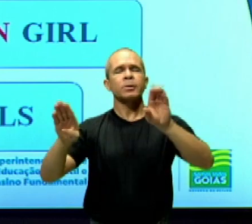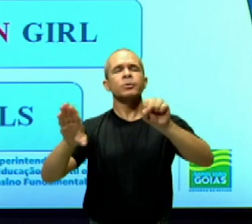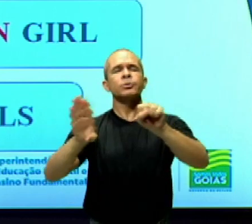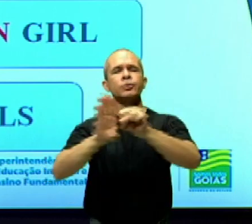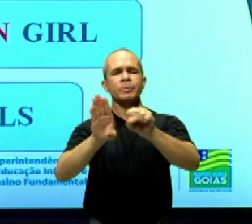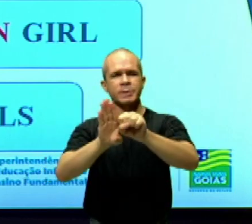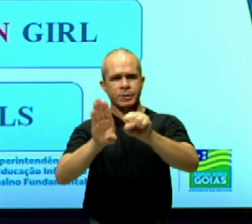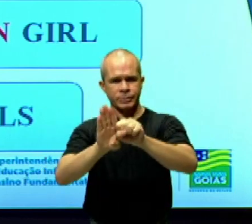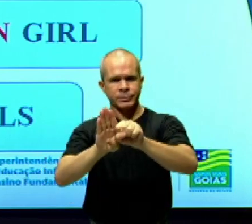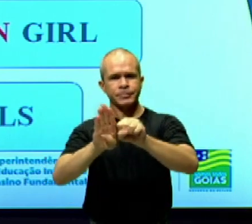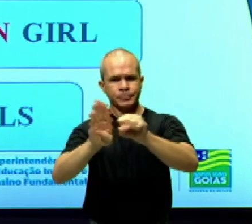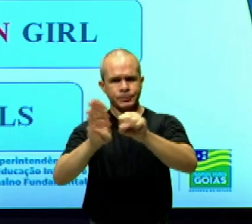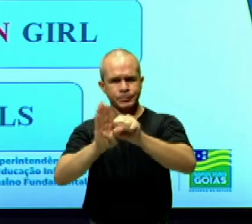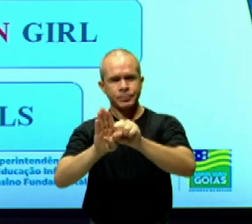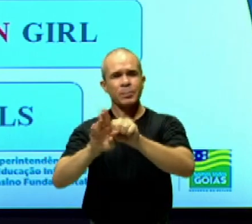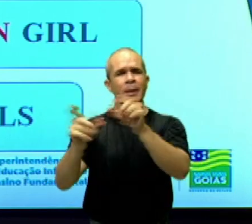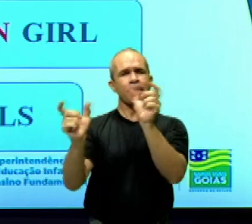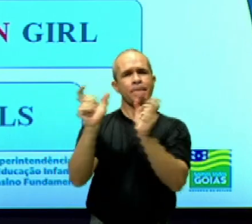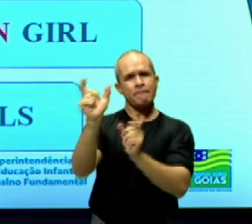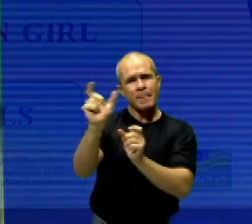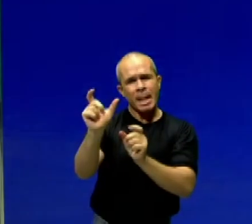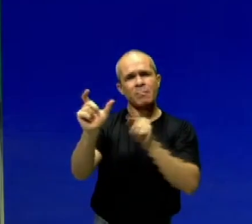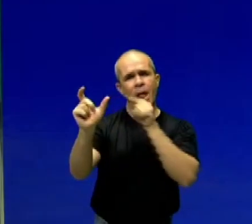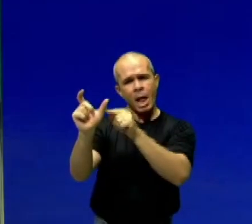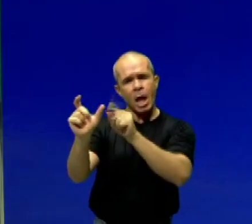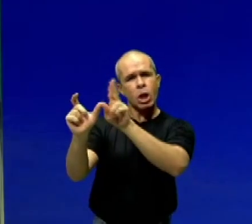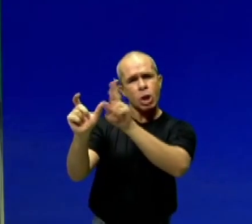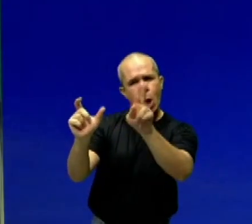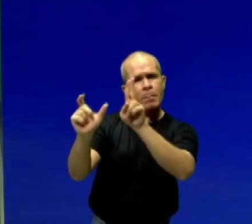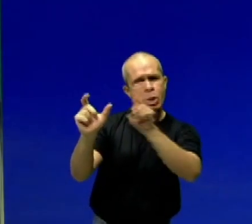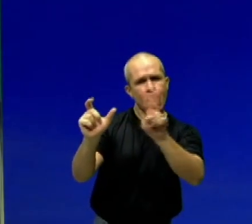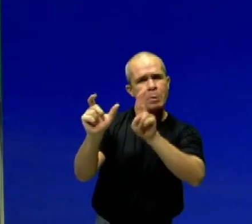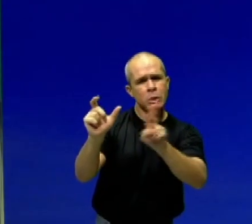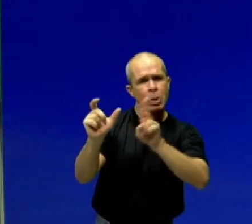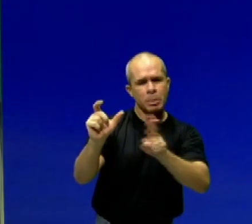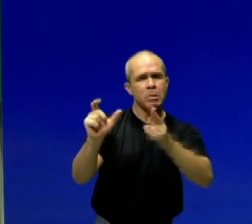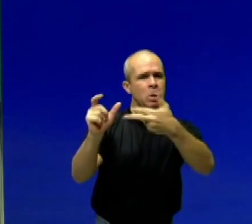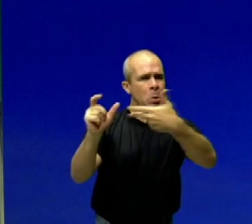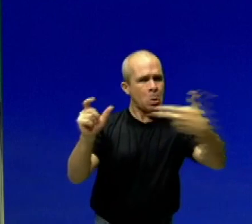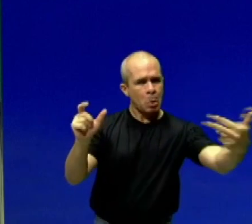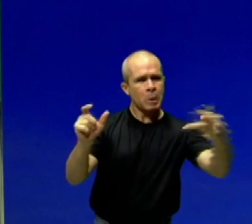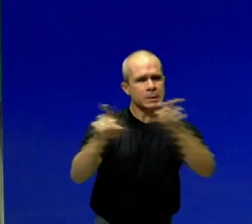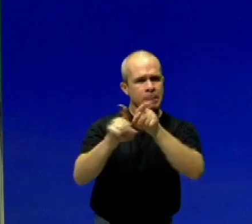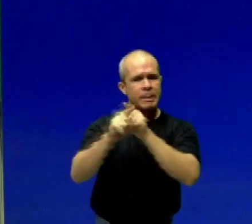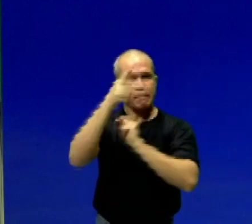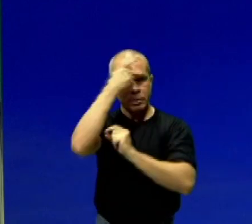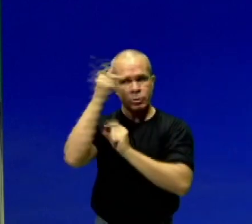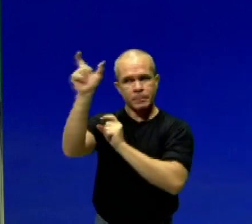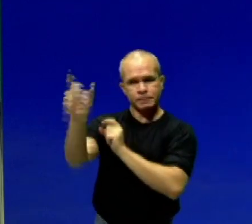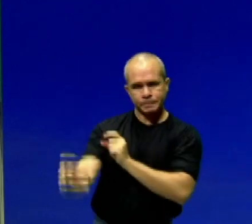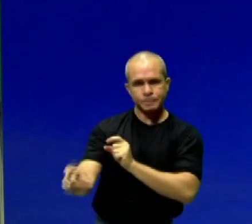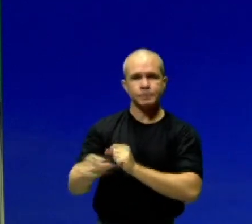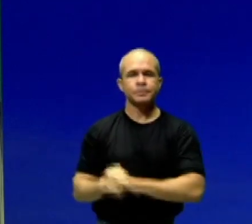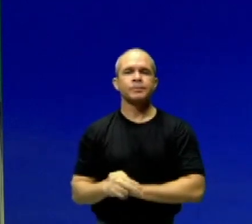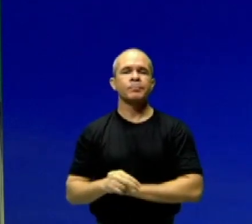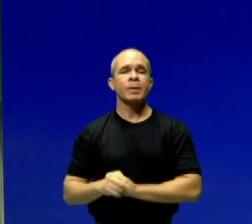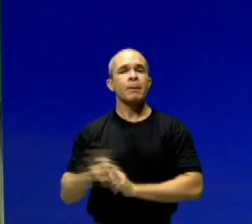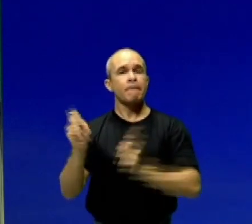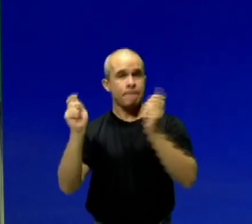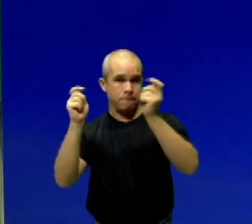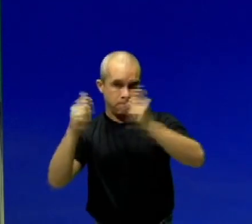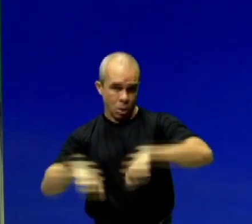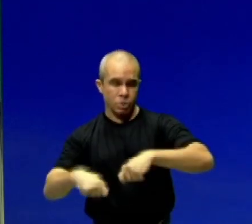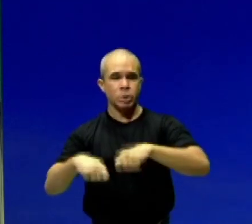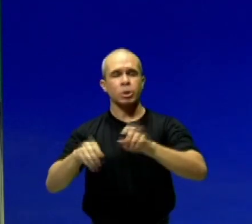substantivos, aquelas palavras que servem para nomear algo ou alguma coisa, ou alguém. Então, nouns pode ser